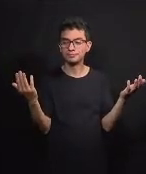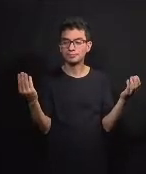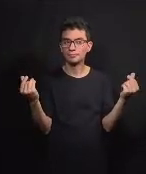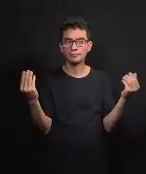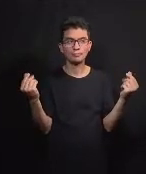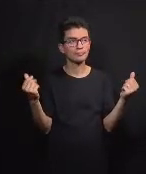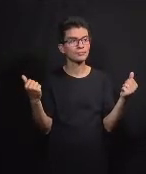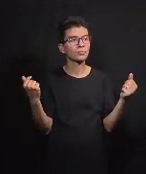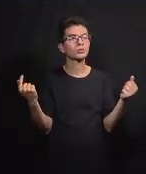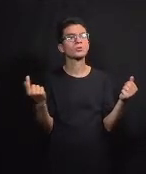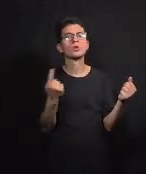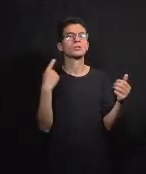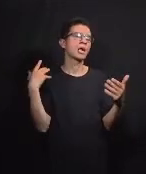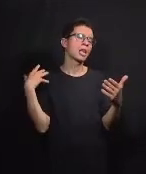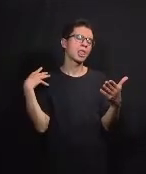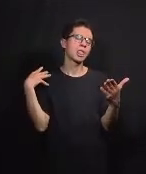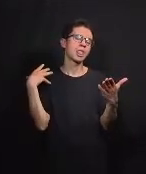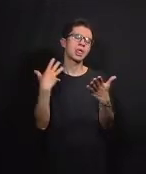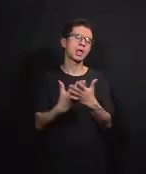Que nós chegamos a uma